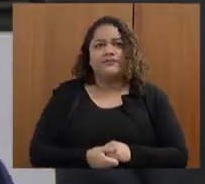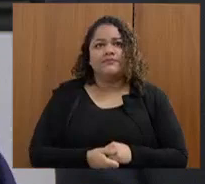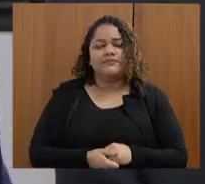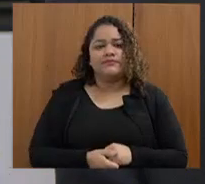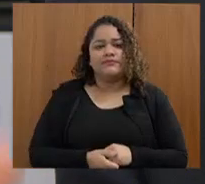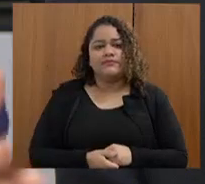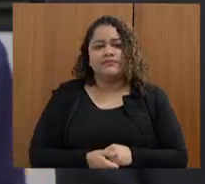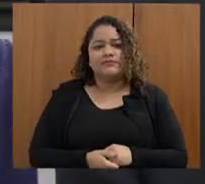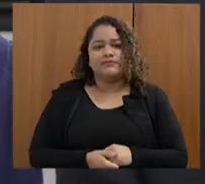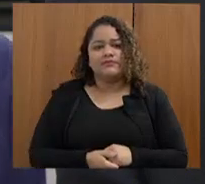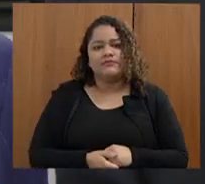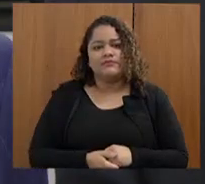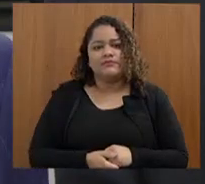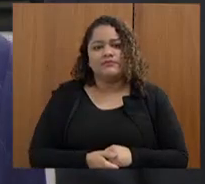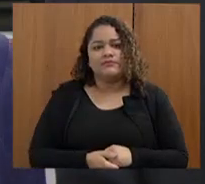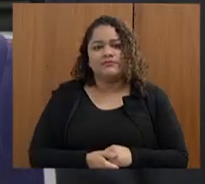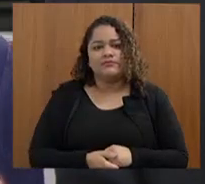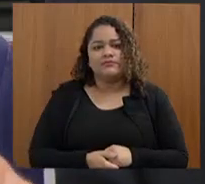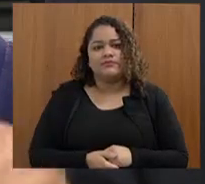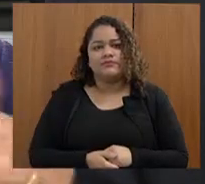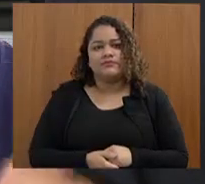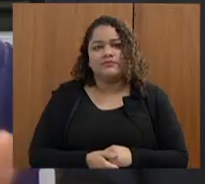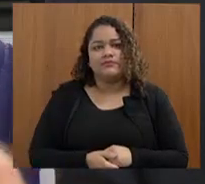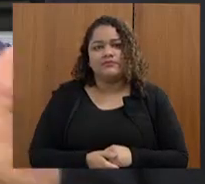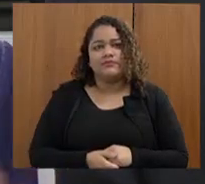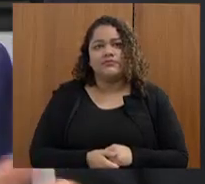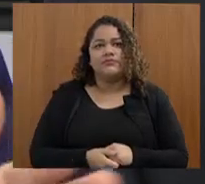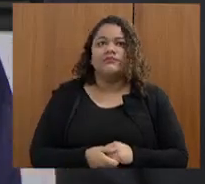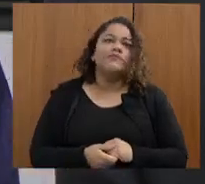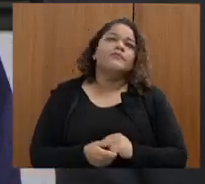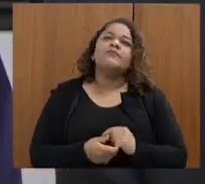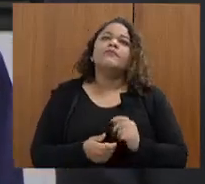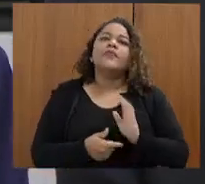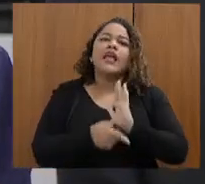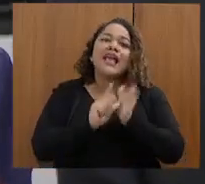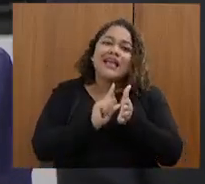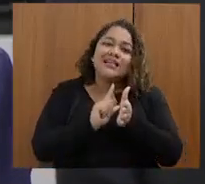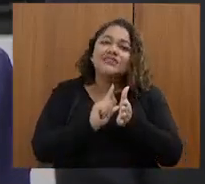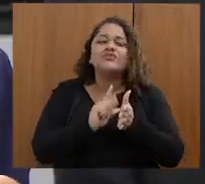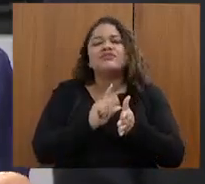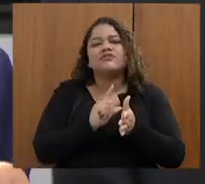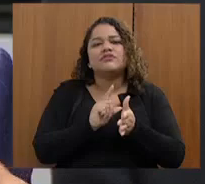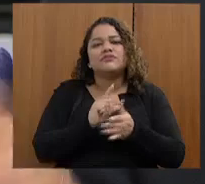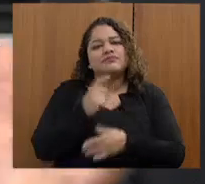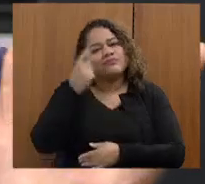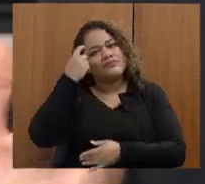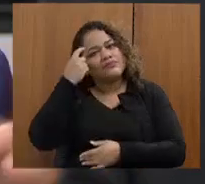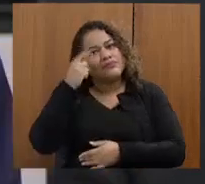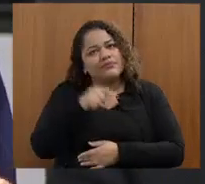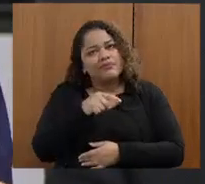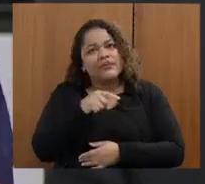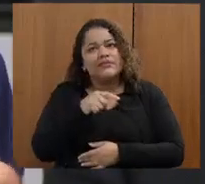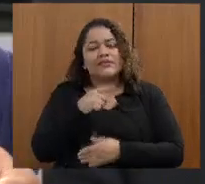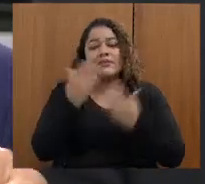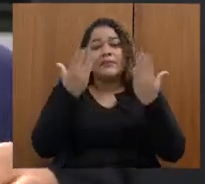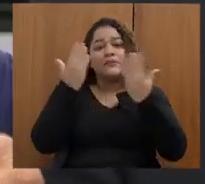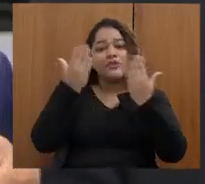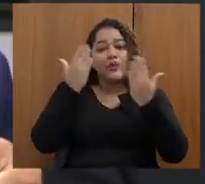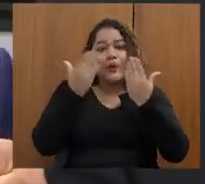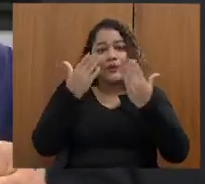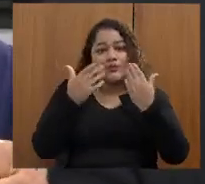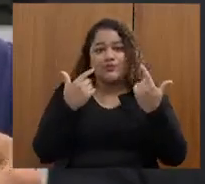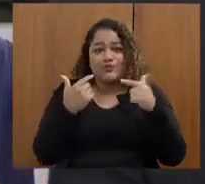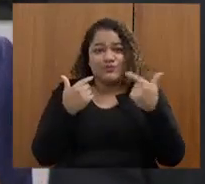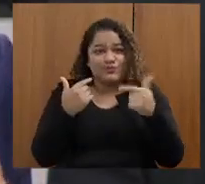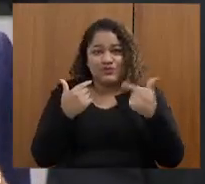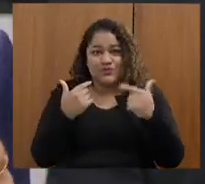quando se fala oi antes a gente ficava nessa aí virando psicólogo também que nem tinha os psicólogo né Nós tínhamos